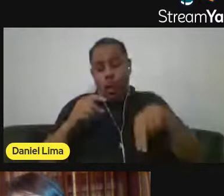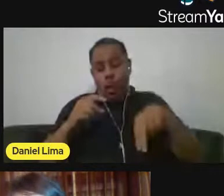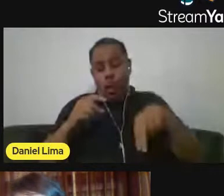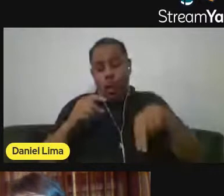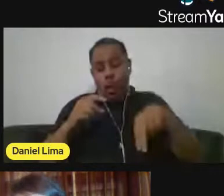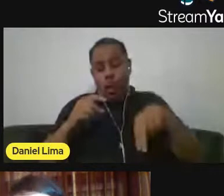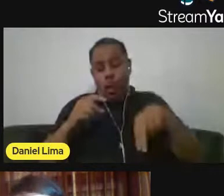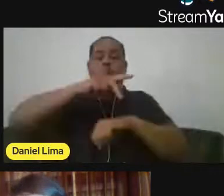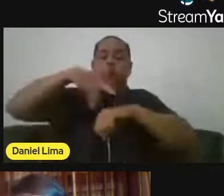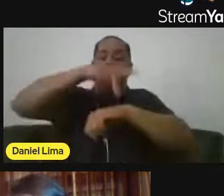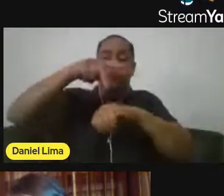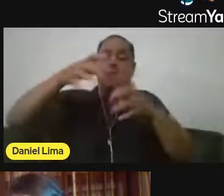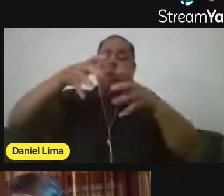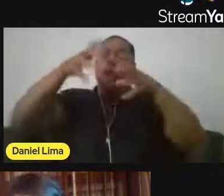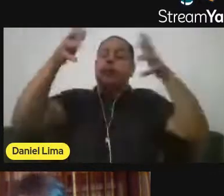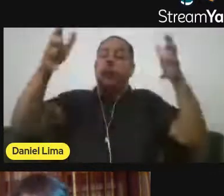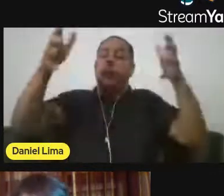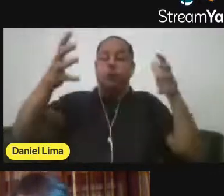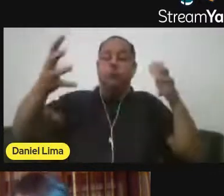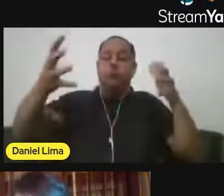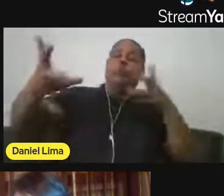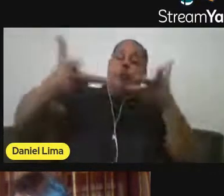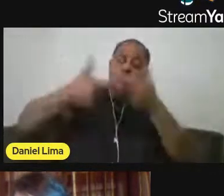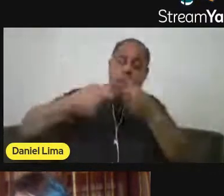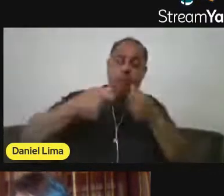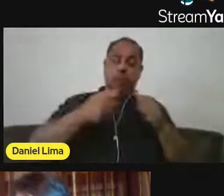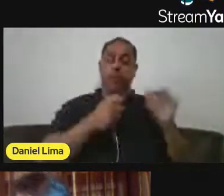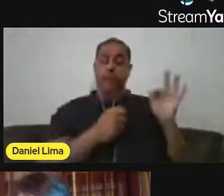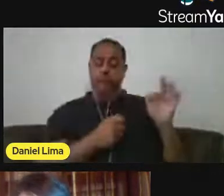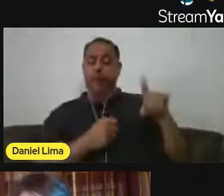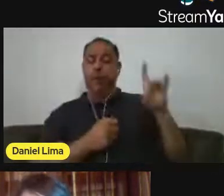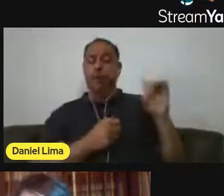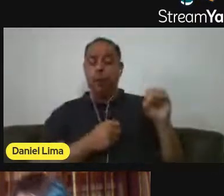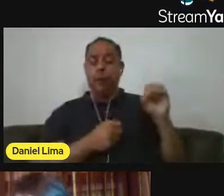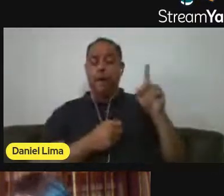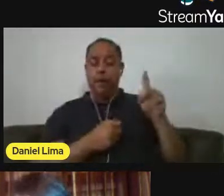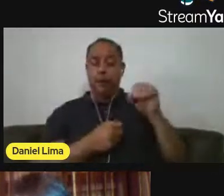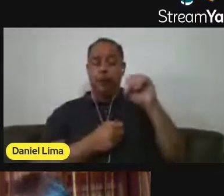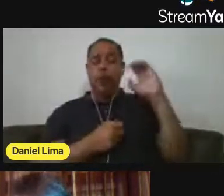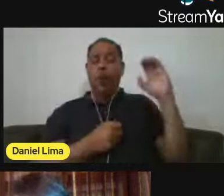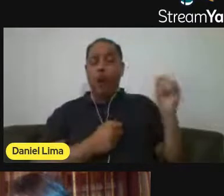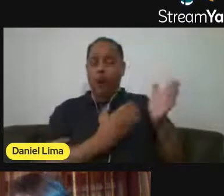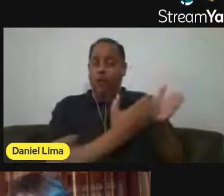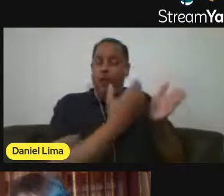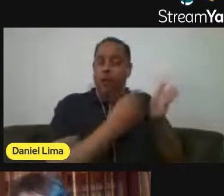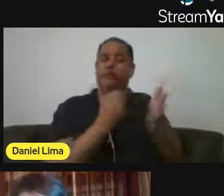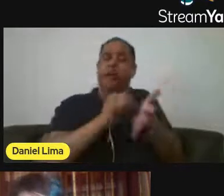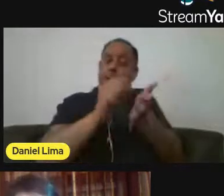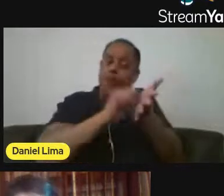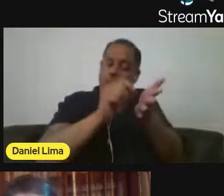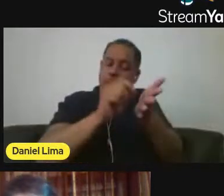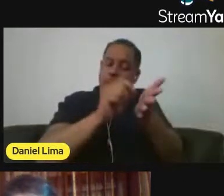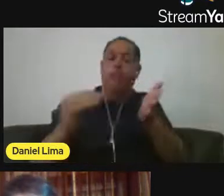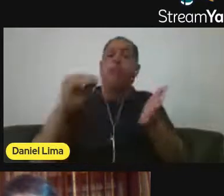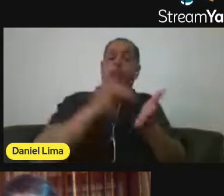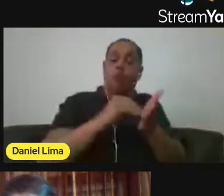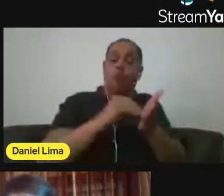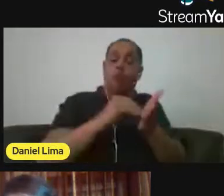Pessoa também, na sua obra, tocou estes pontos do mito do sebastianismo